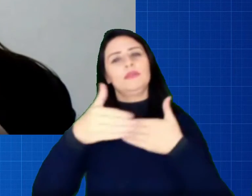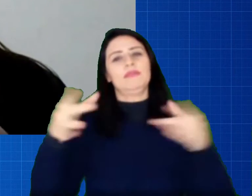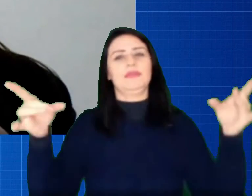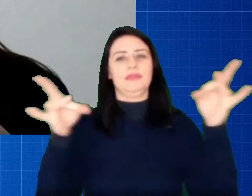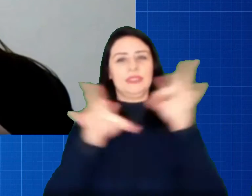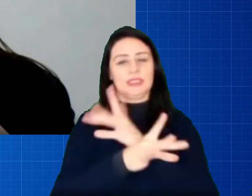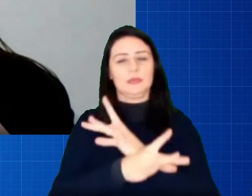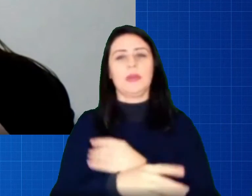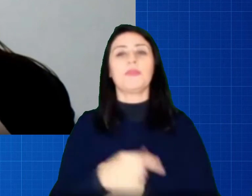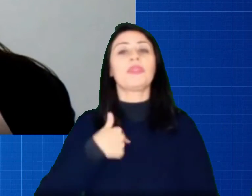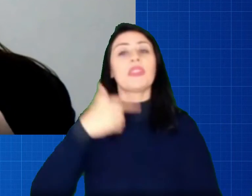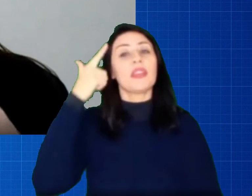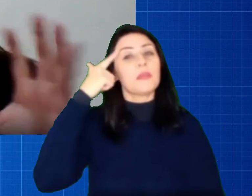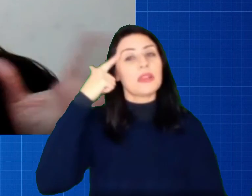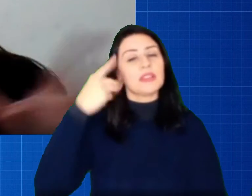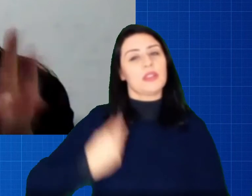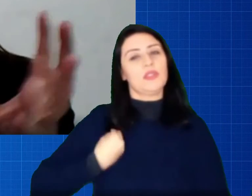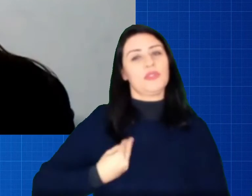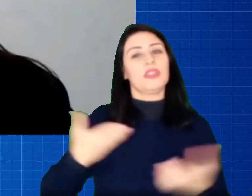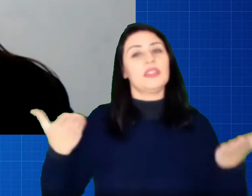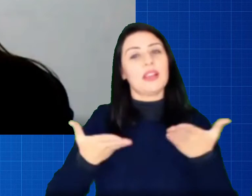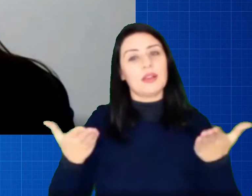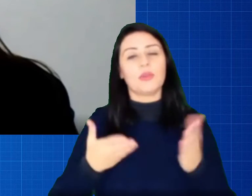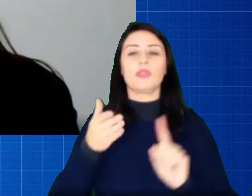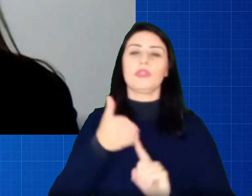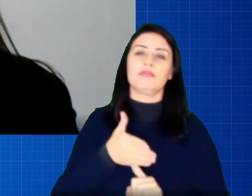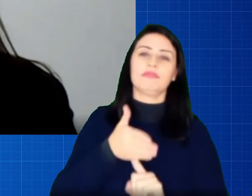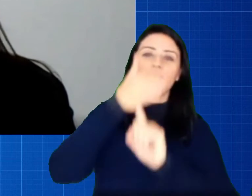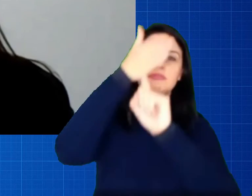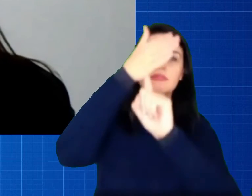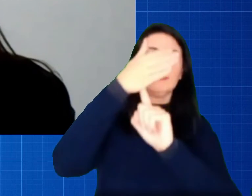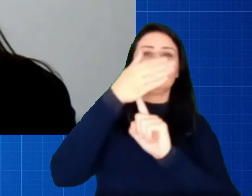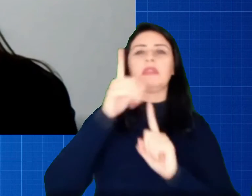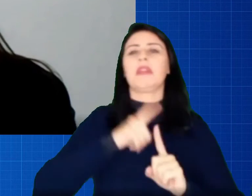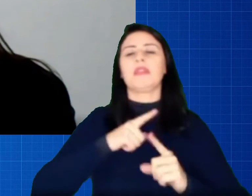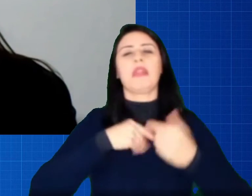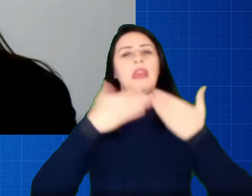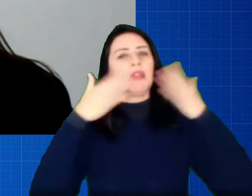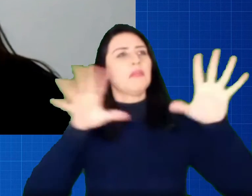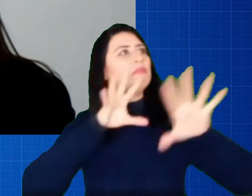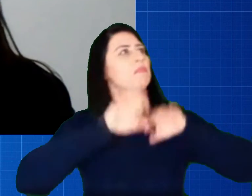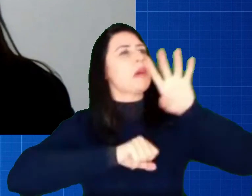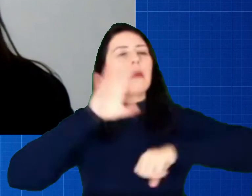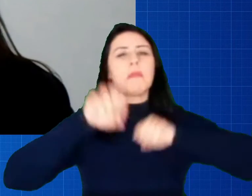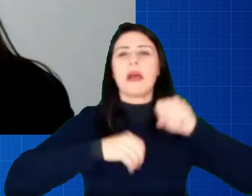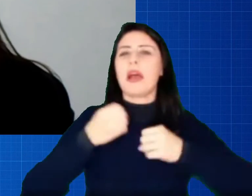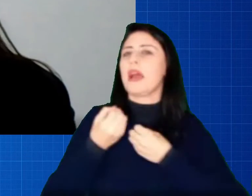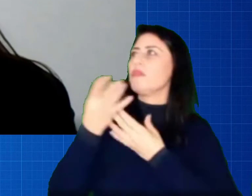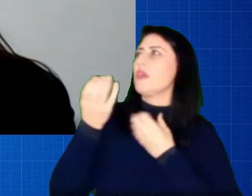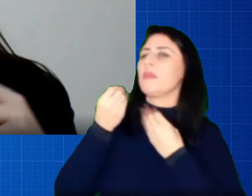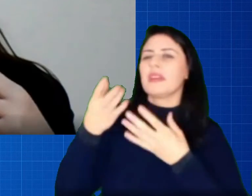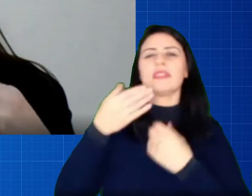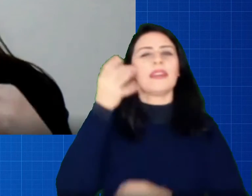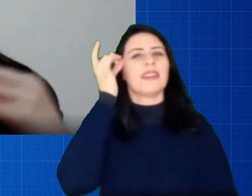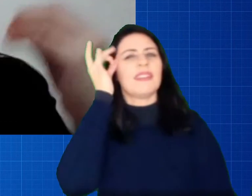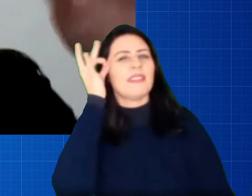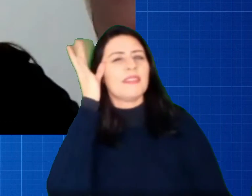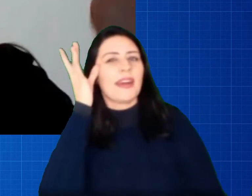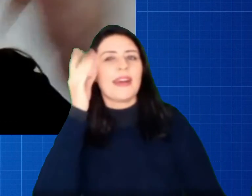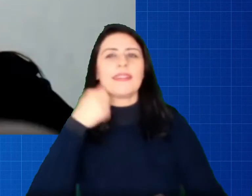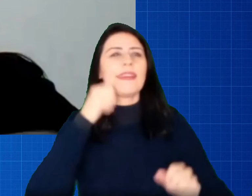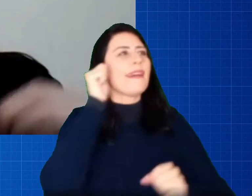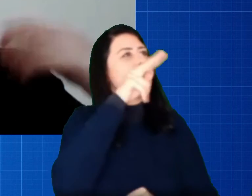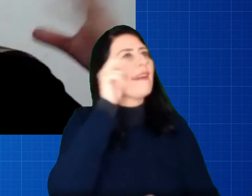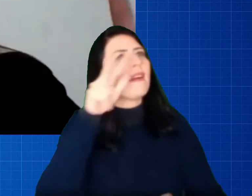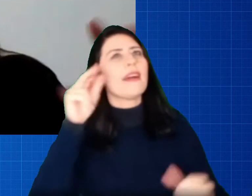vocês acharem melhor, né? Daí a gente já faz o encerramento ali. Então, assim, pensando nessa realidade que a gente tem hoje, né? Tecnologia, acesso